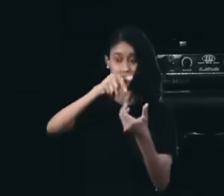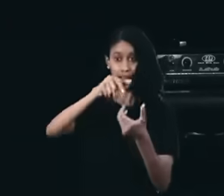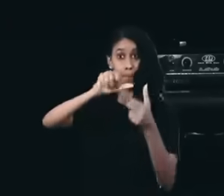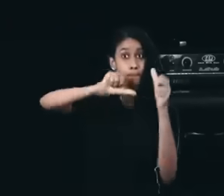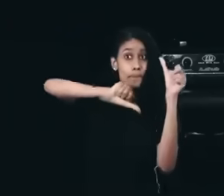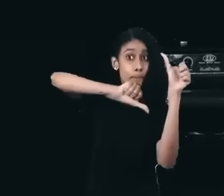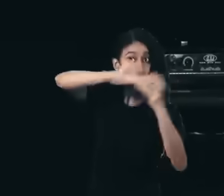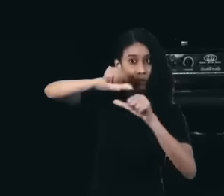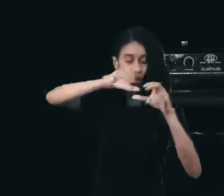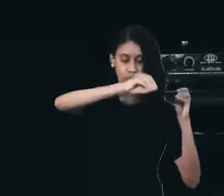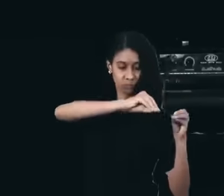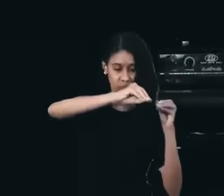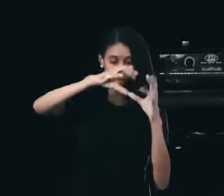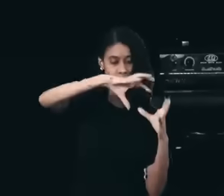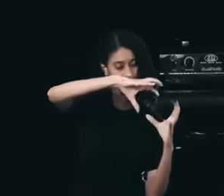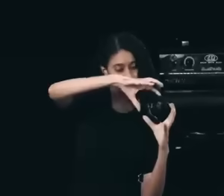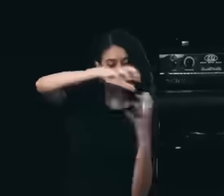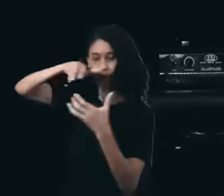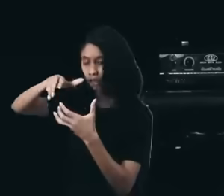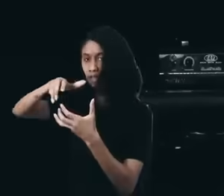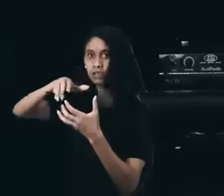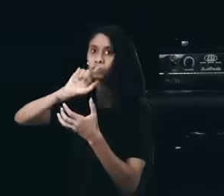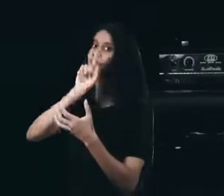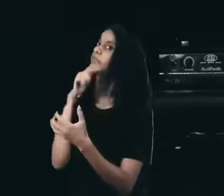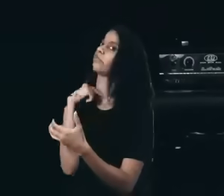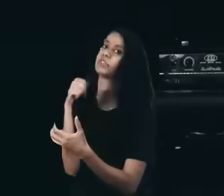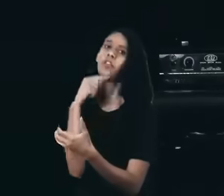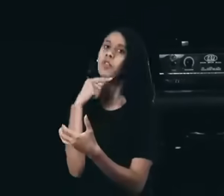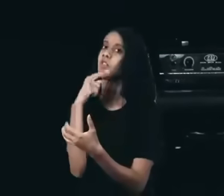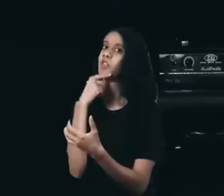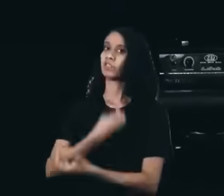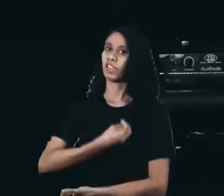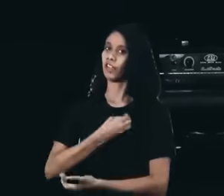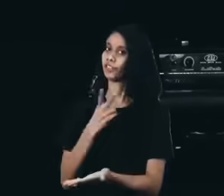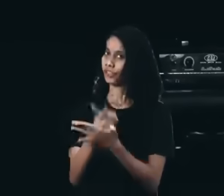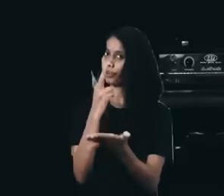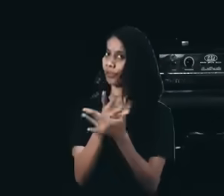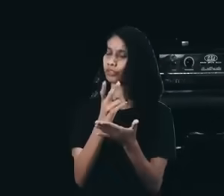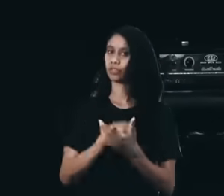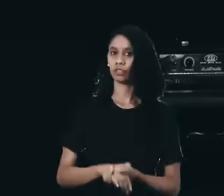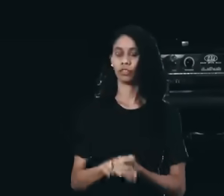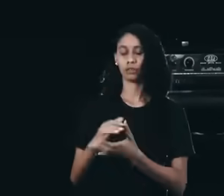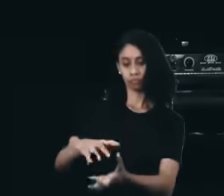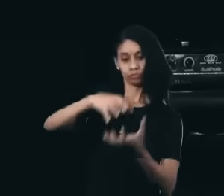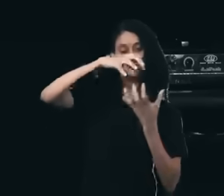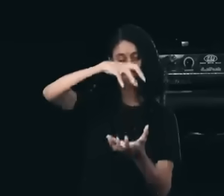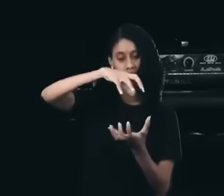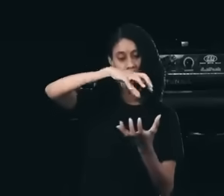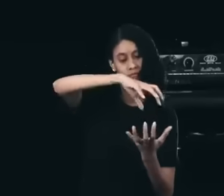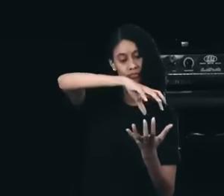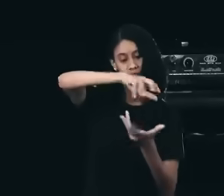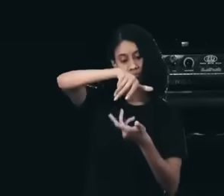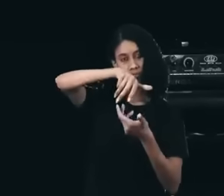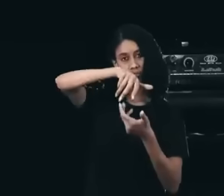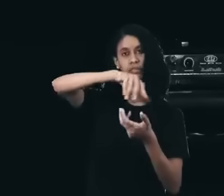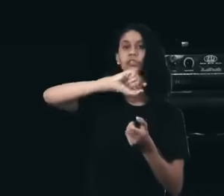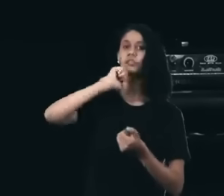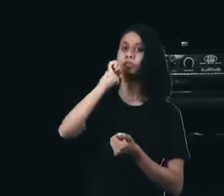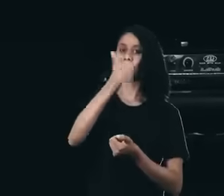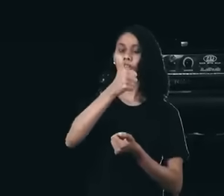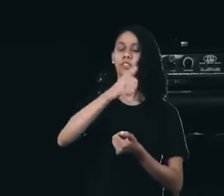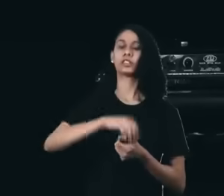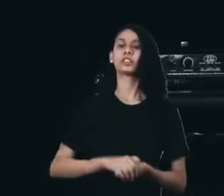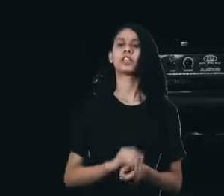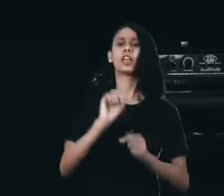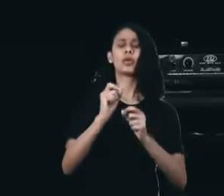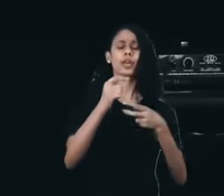sua posição, ela não consegue manter a vida. E o que é que essa primeira história e a segunda história têm